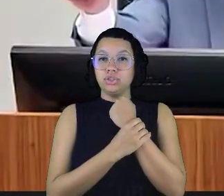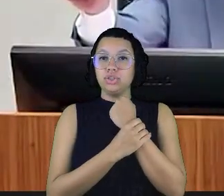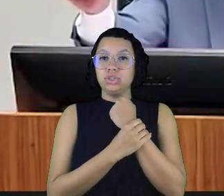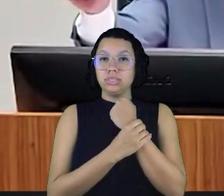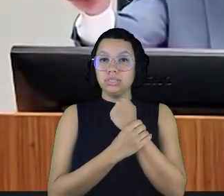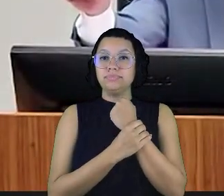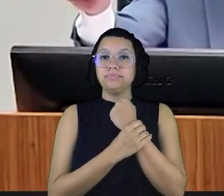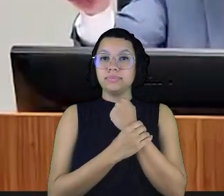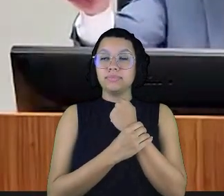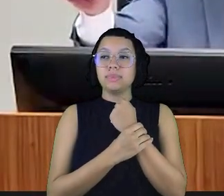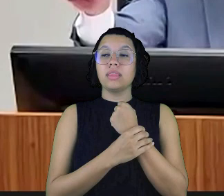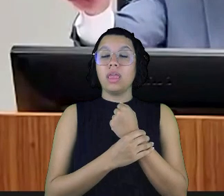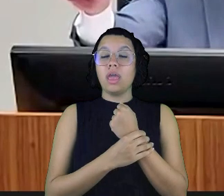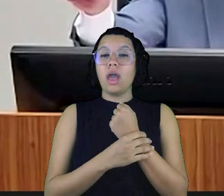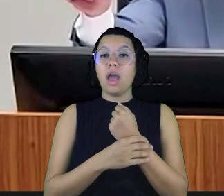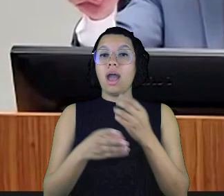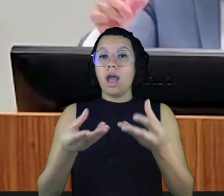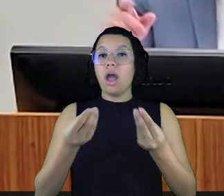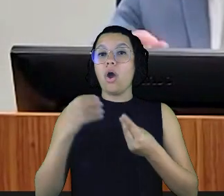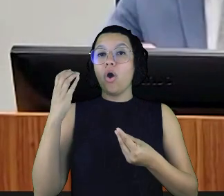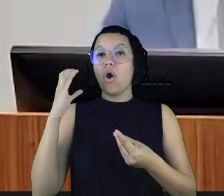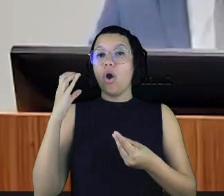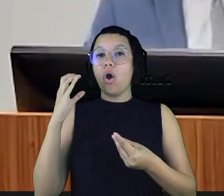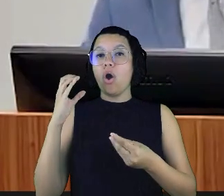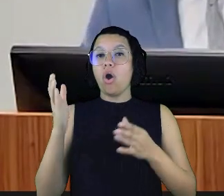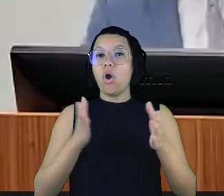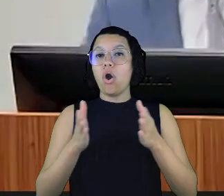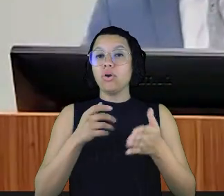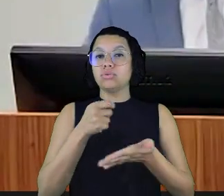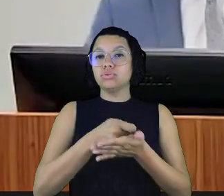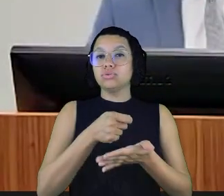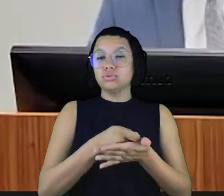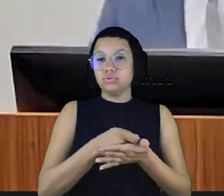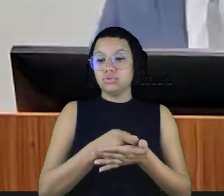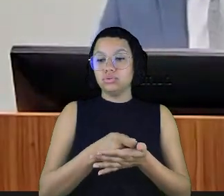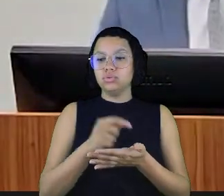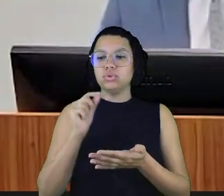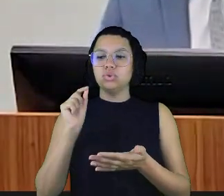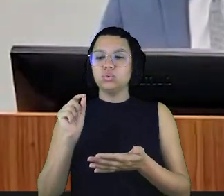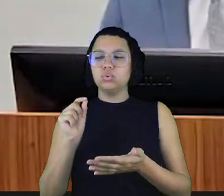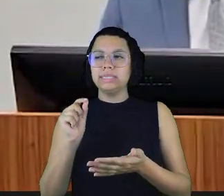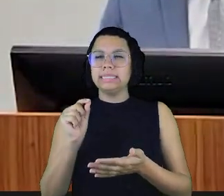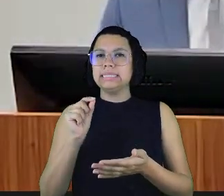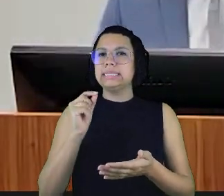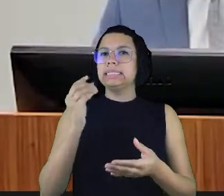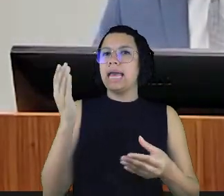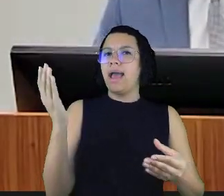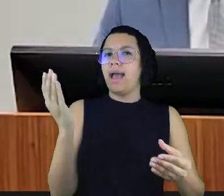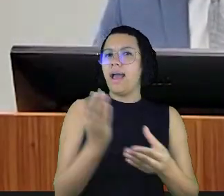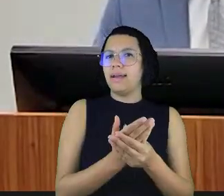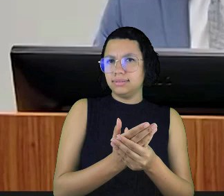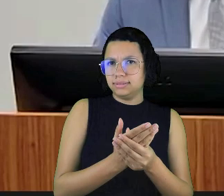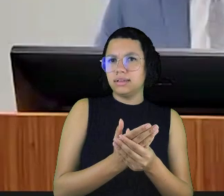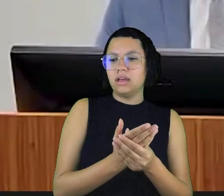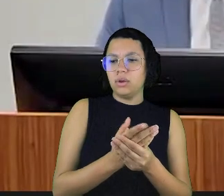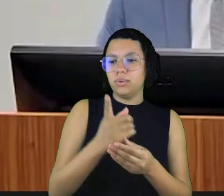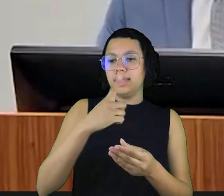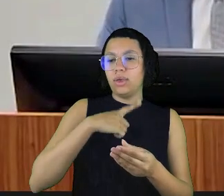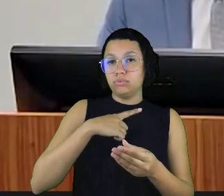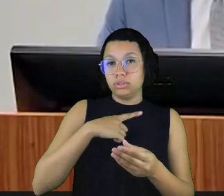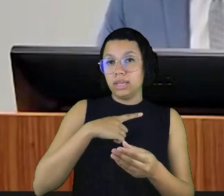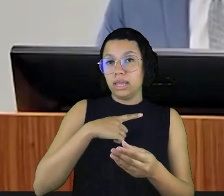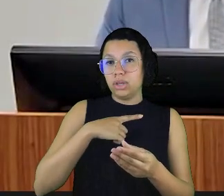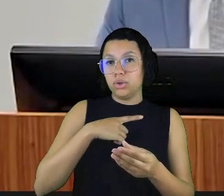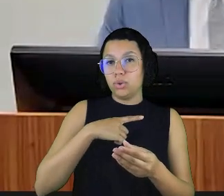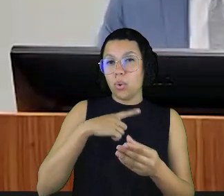em execução do que na ação anti-exacional, em que eu tenho um